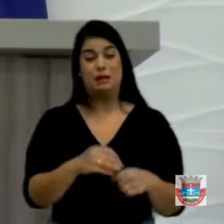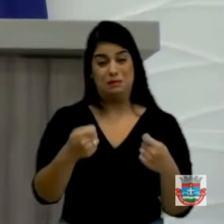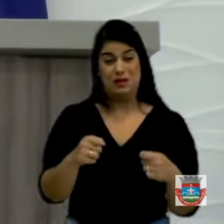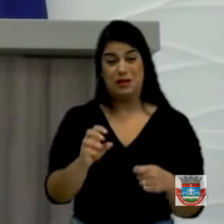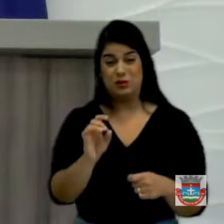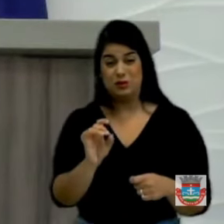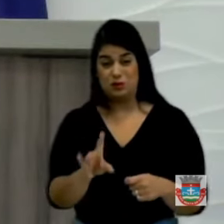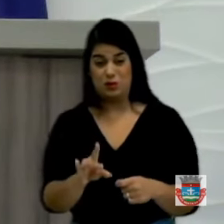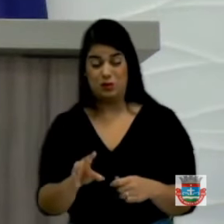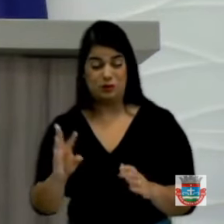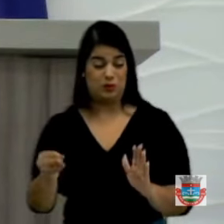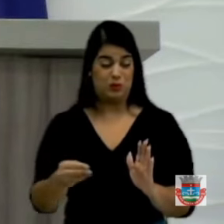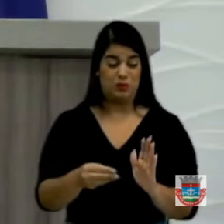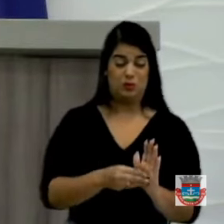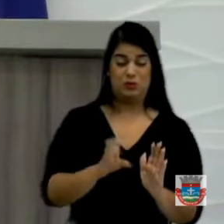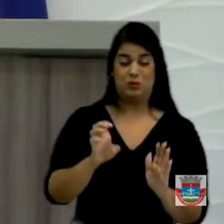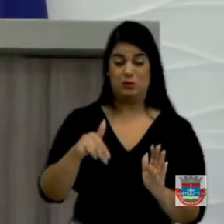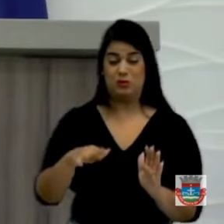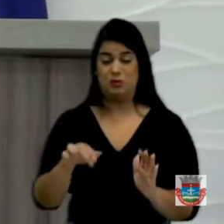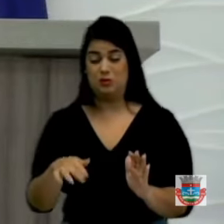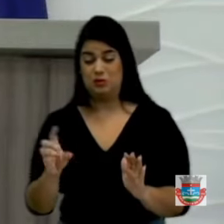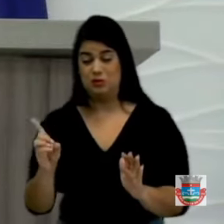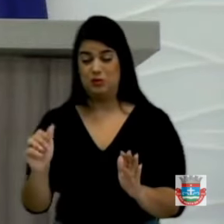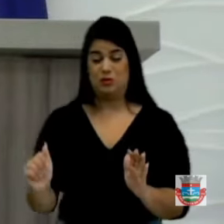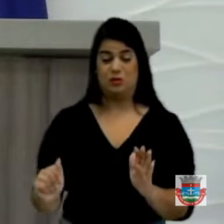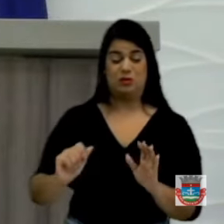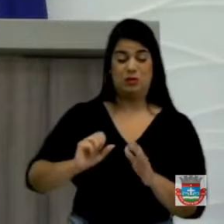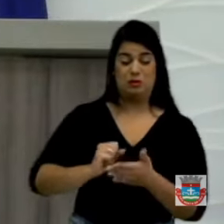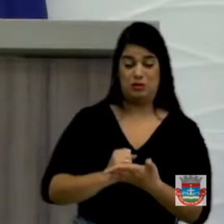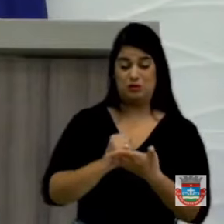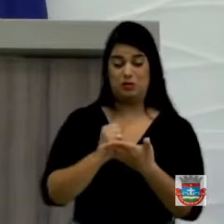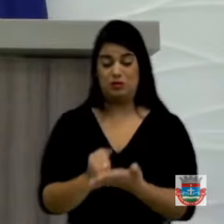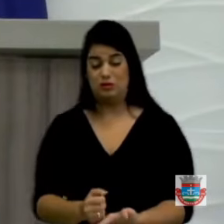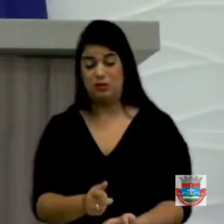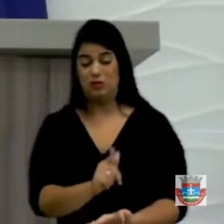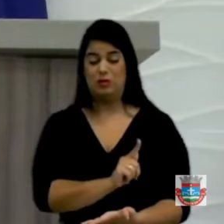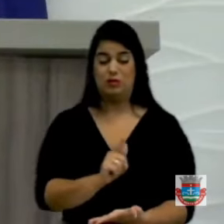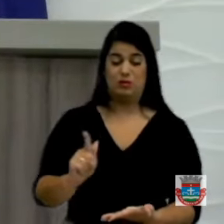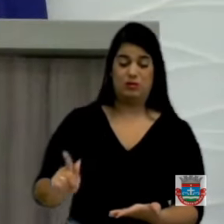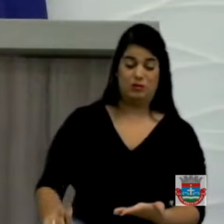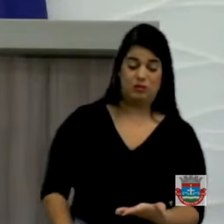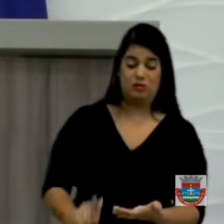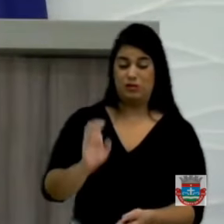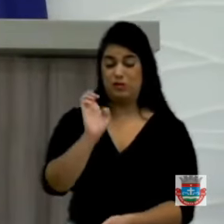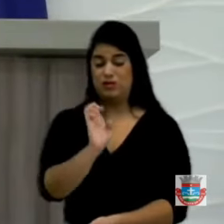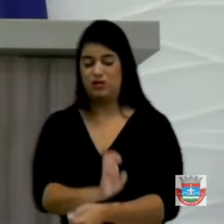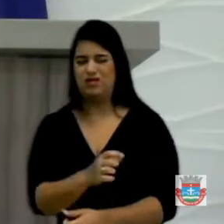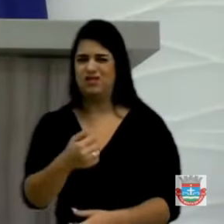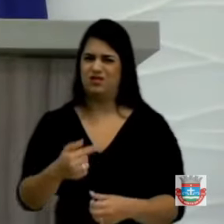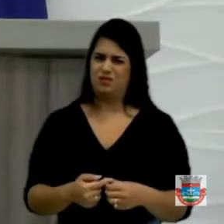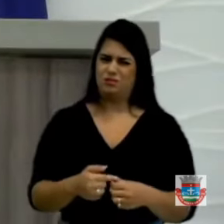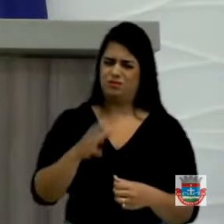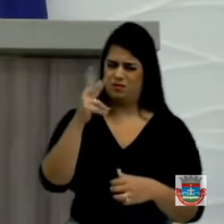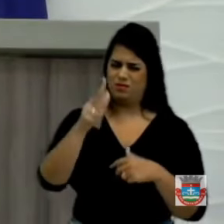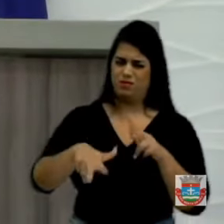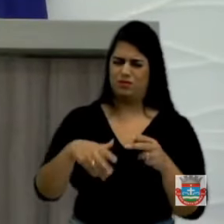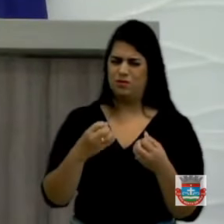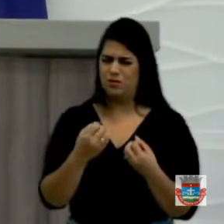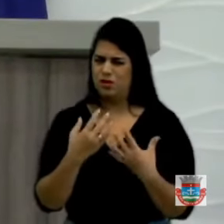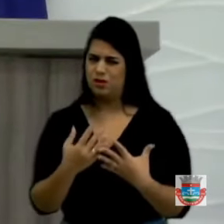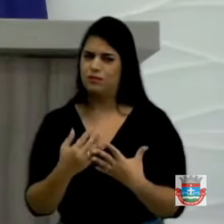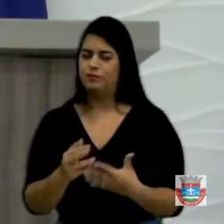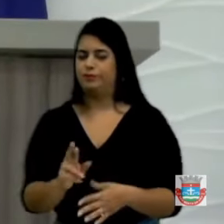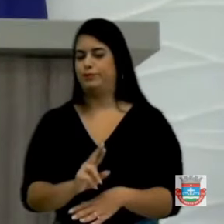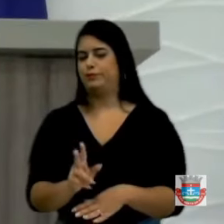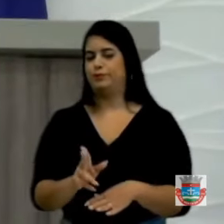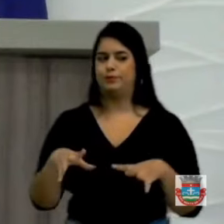emenda, de empenho, de querer ajudar de governo de estado, de Raquel Lira, São Bento não estava do jeito que está nunca.